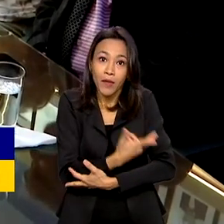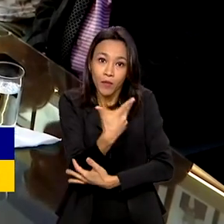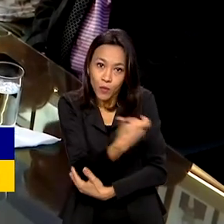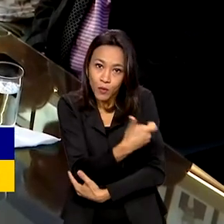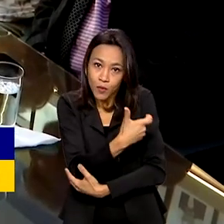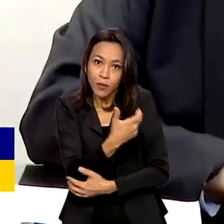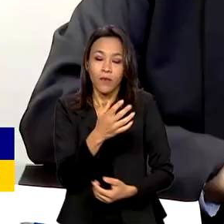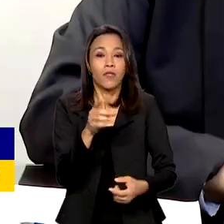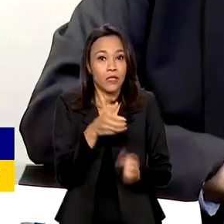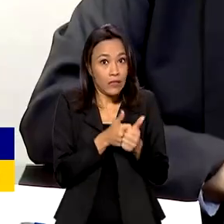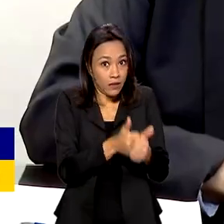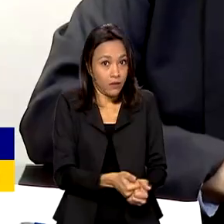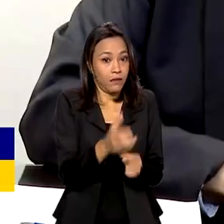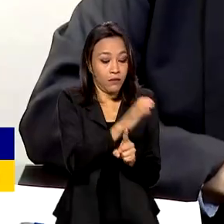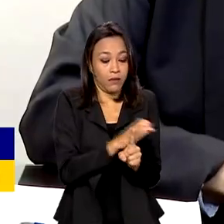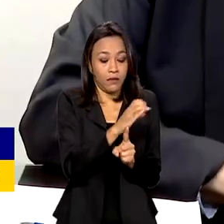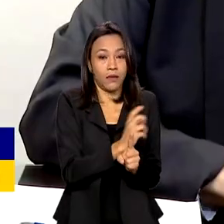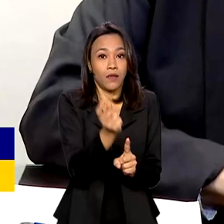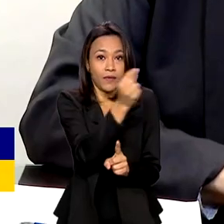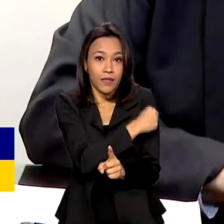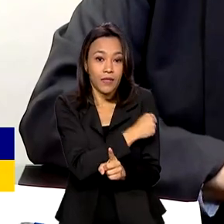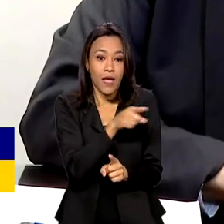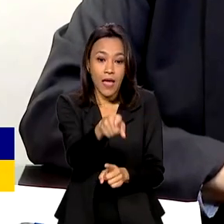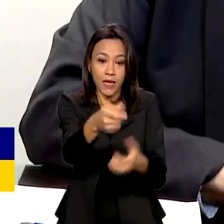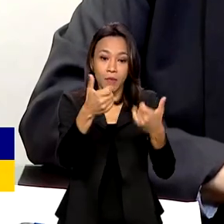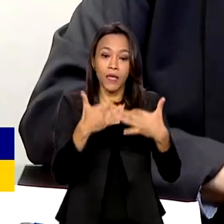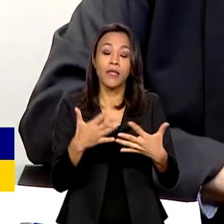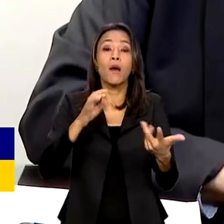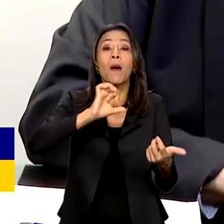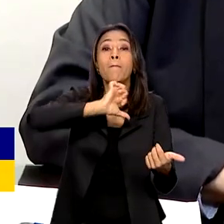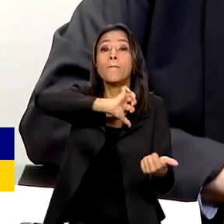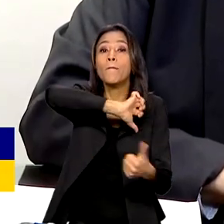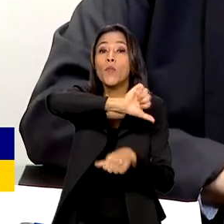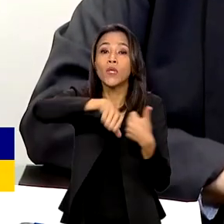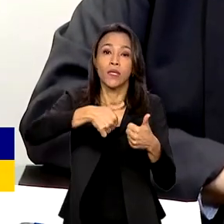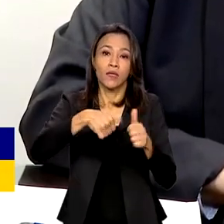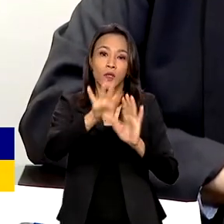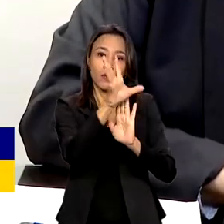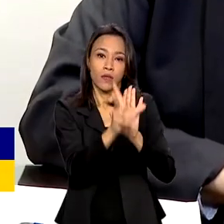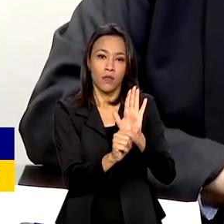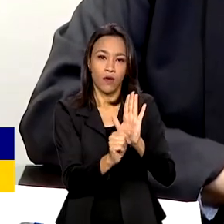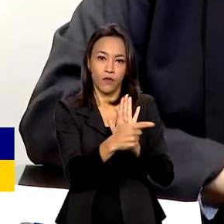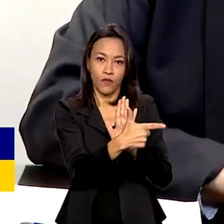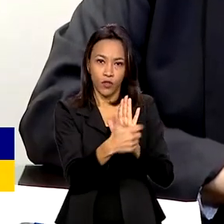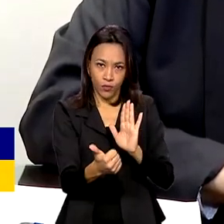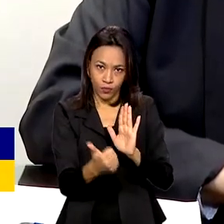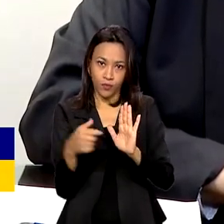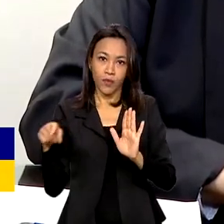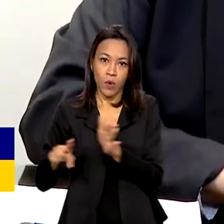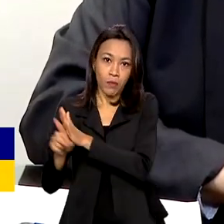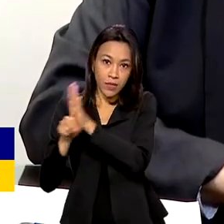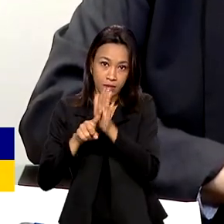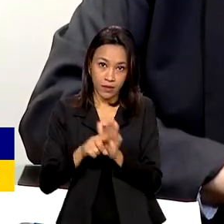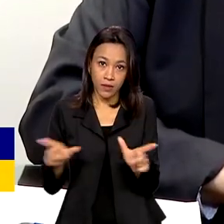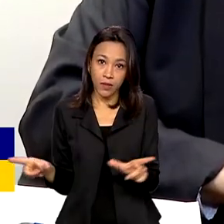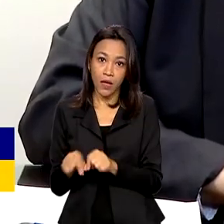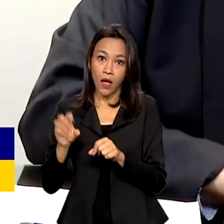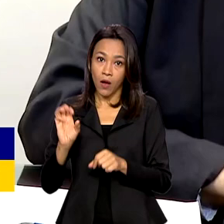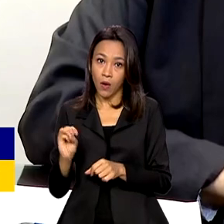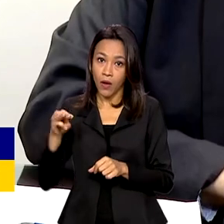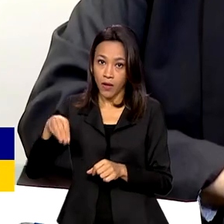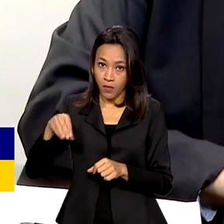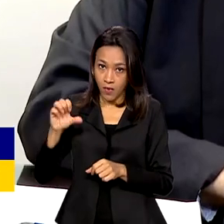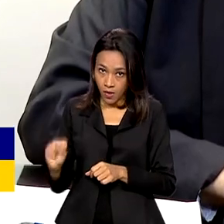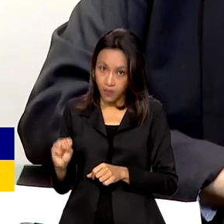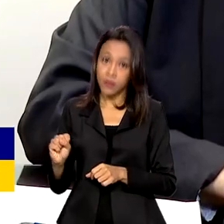de vacinação. É uma mudança do século XXI, apontada pela Organização Mundial da Saúde, com uma vacina